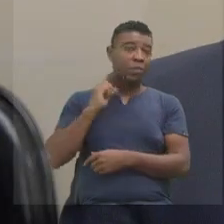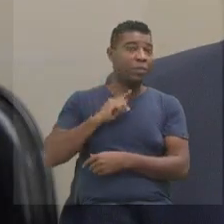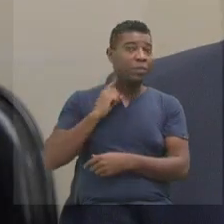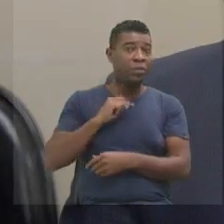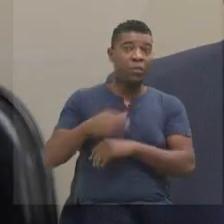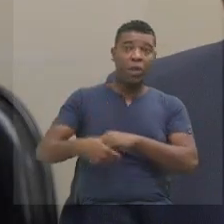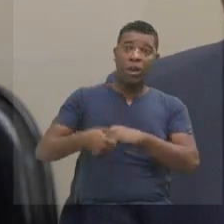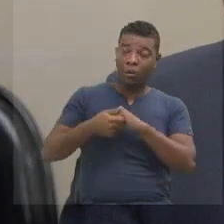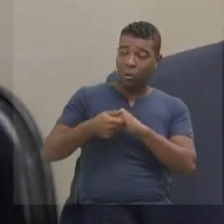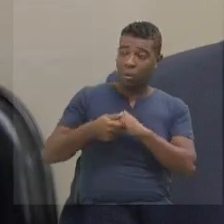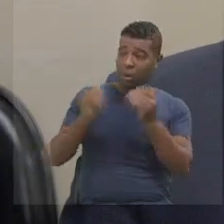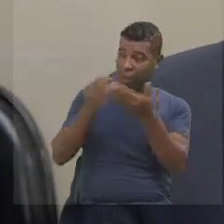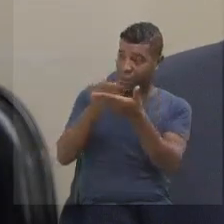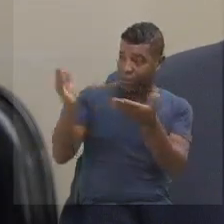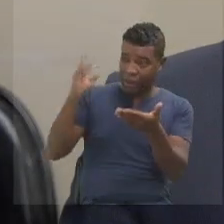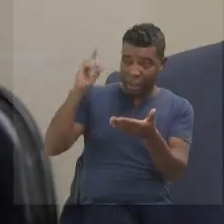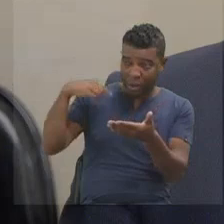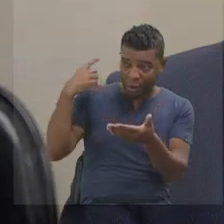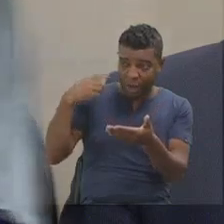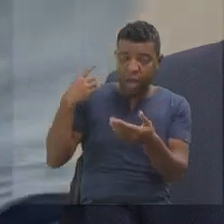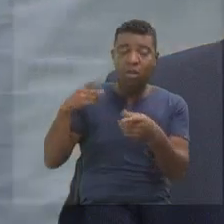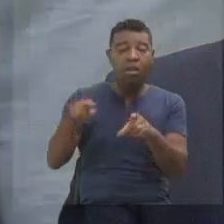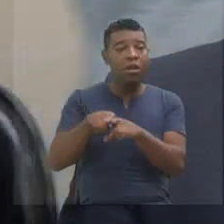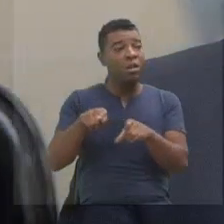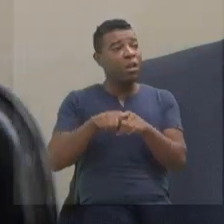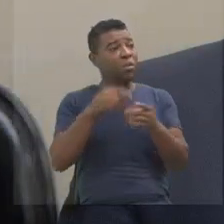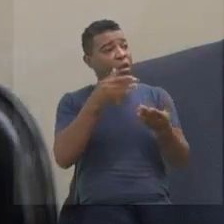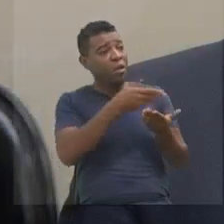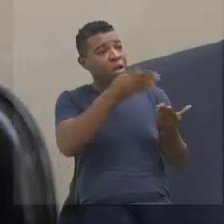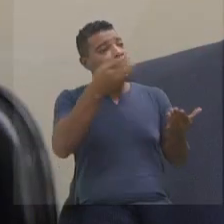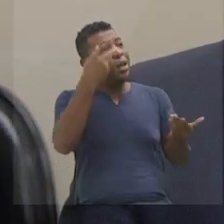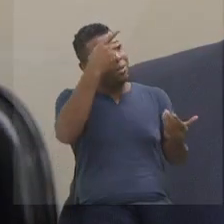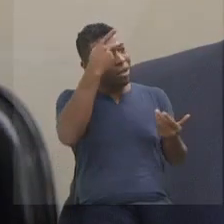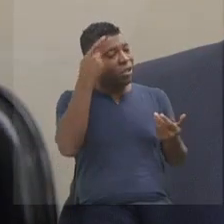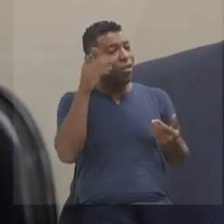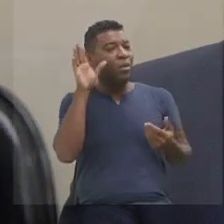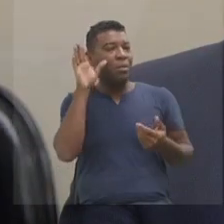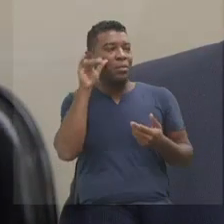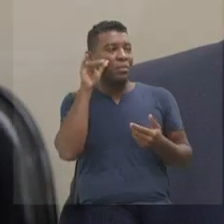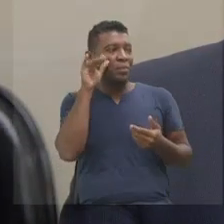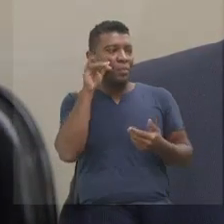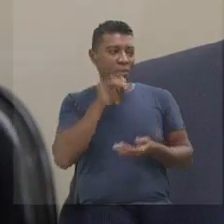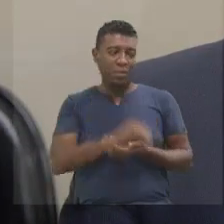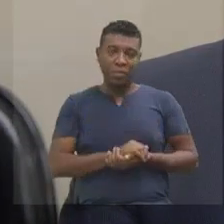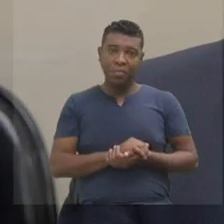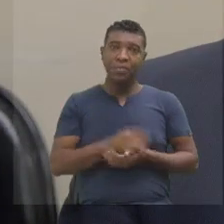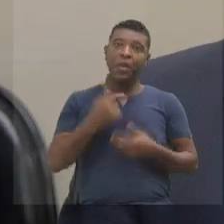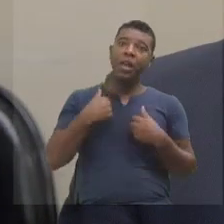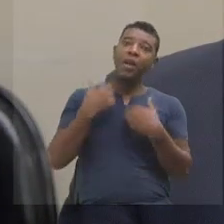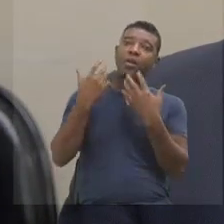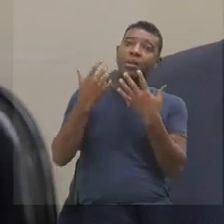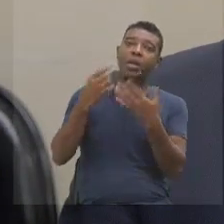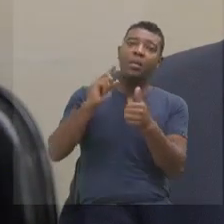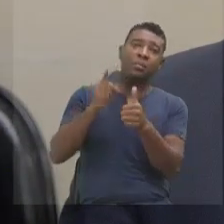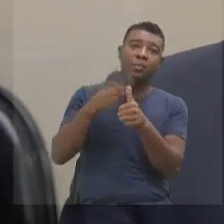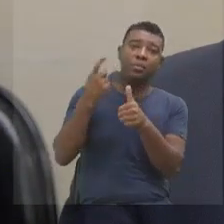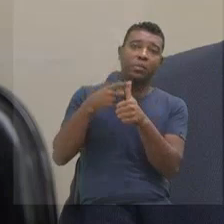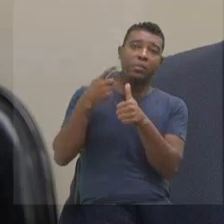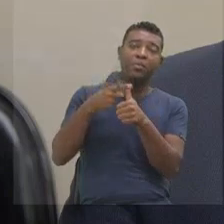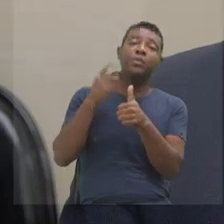as pessoas que estão assistindo essa comissão e eu gostaria do Dr Fábio primeiro lugar